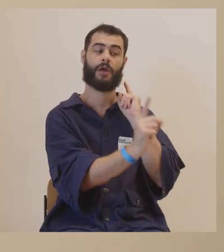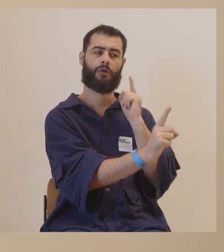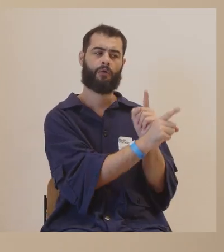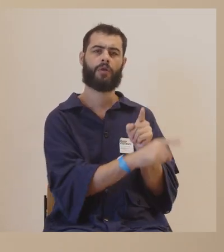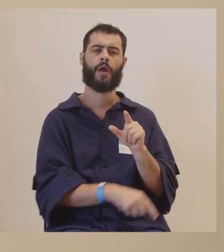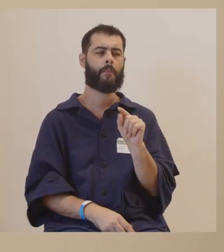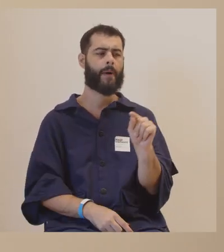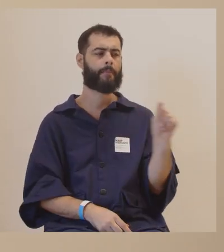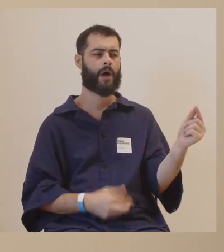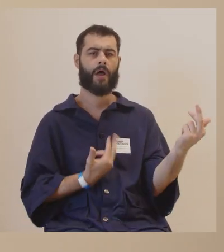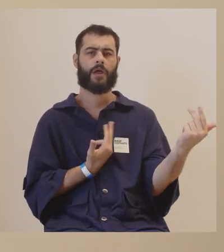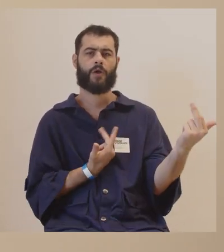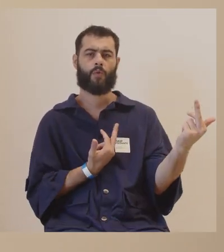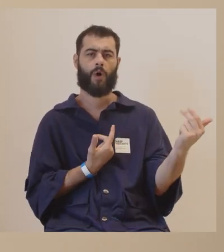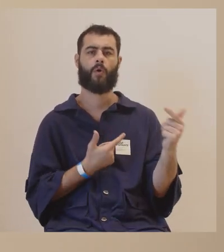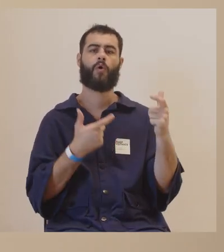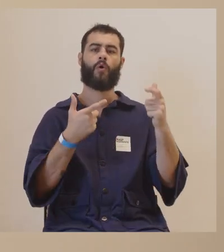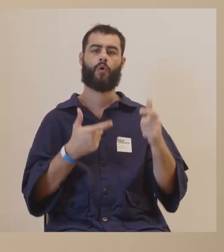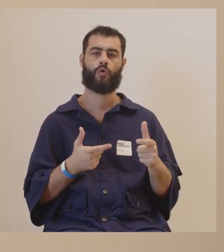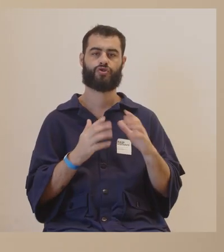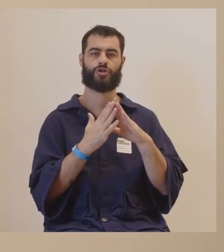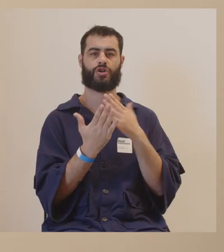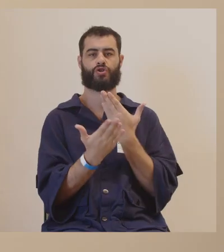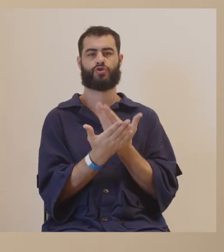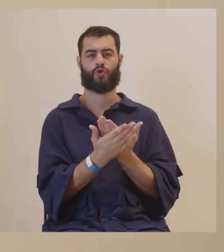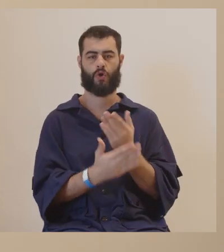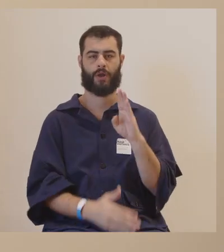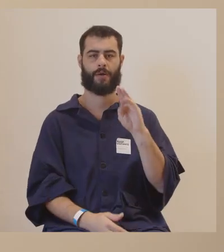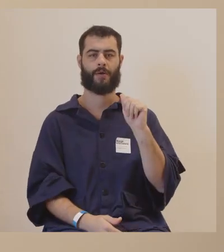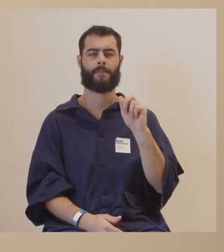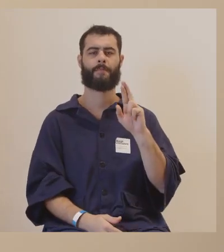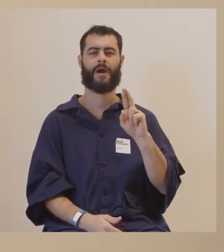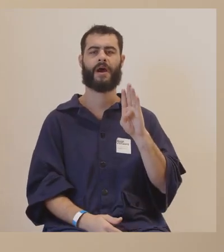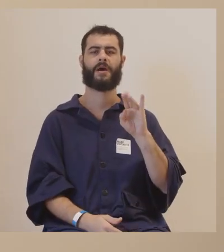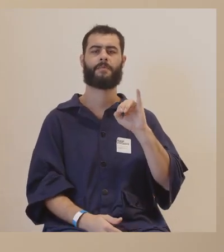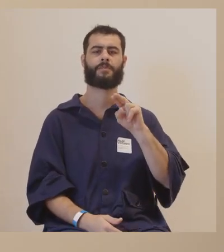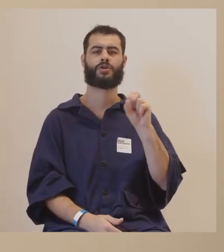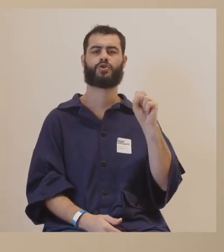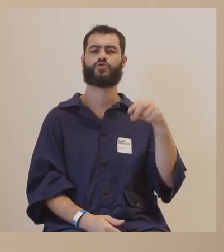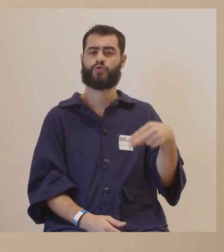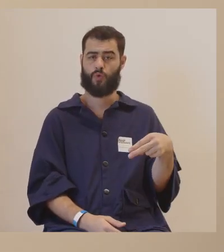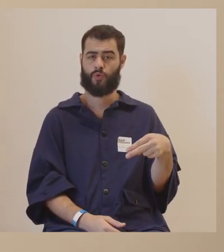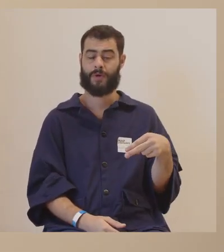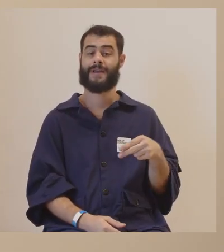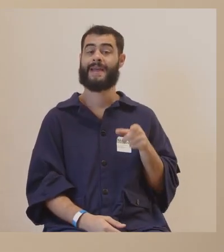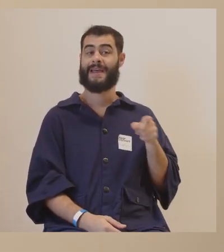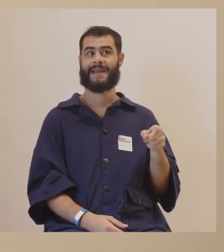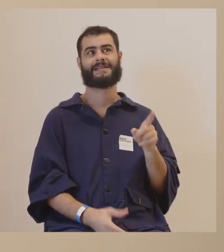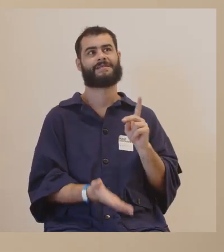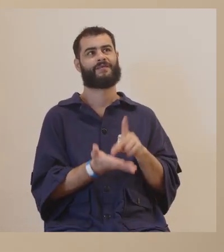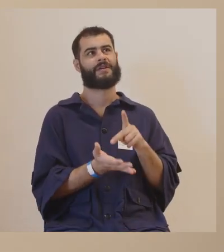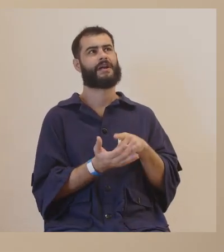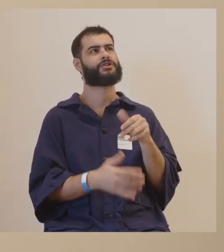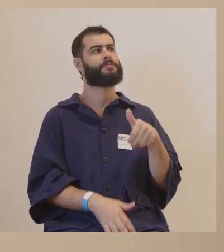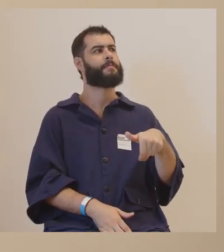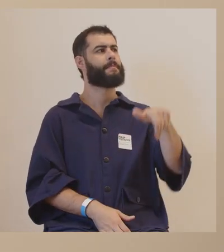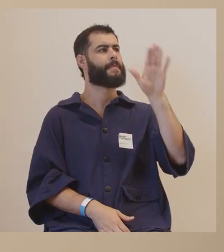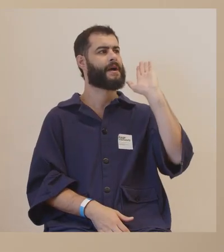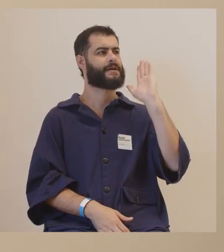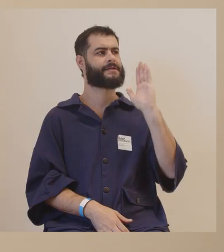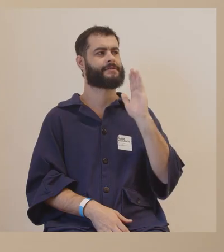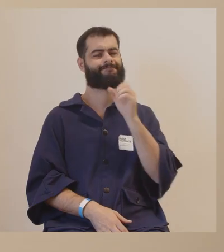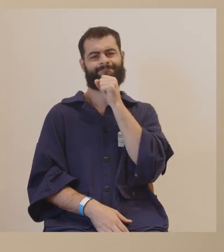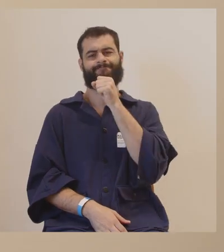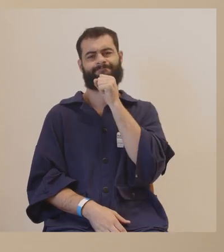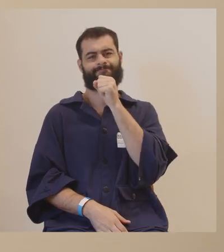da chamada Escola de Barbizon, né, que tinham surgido algumas décadas antes, já eram mais seniors, assim, já eram veteranos,